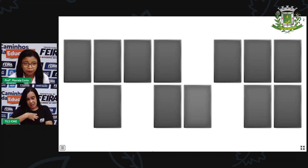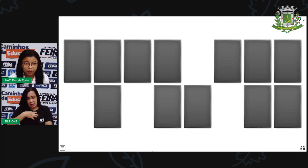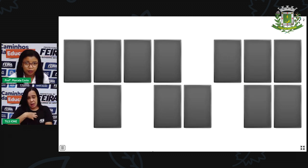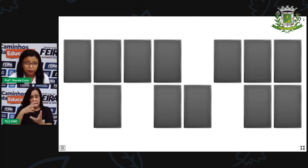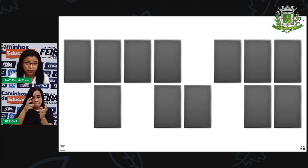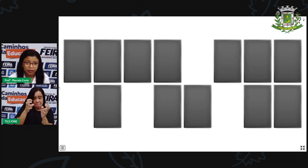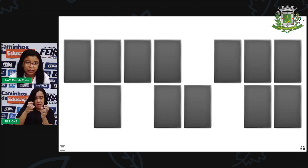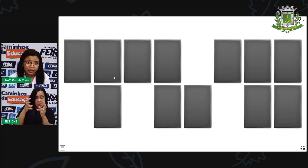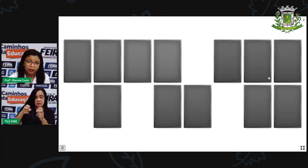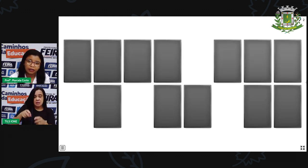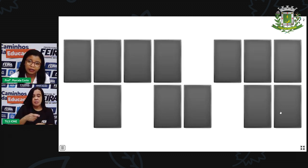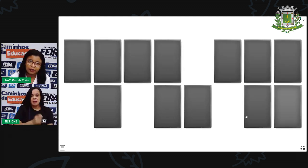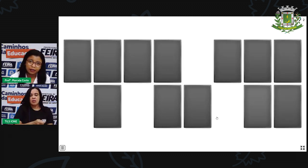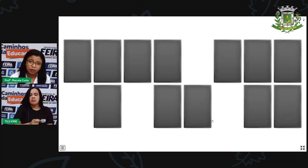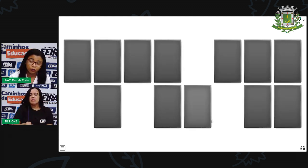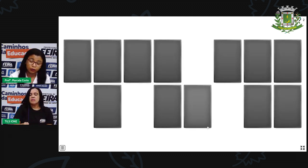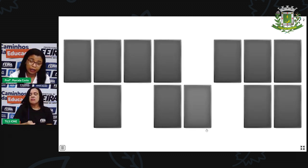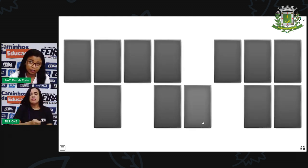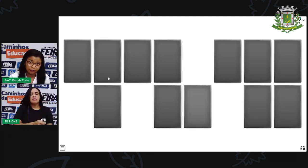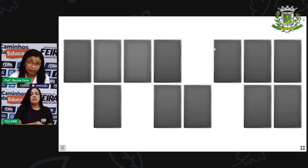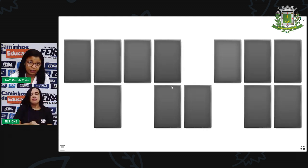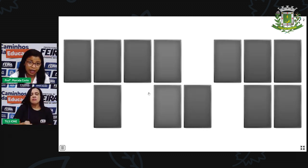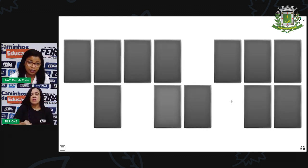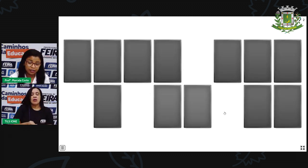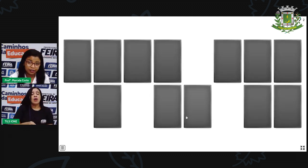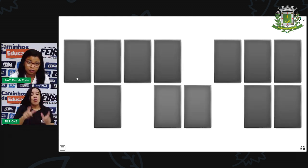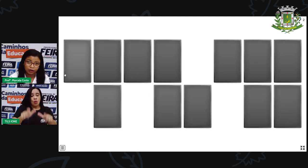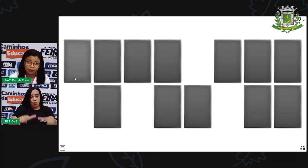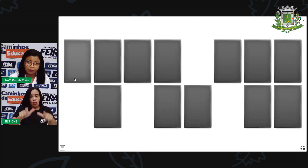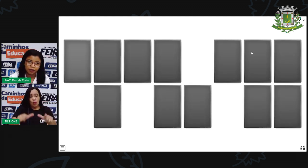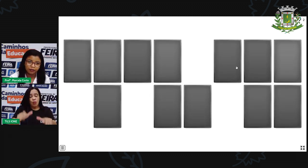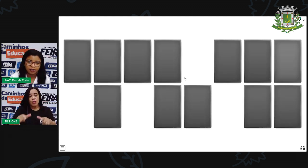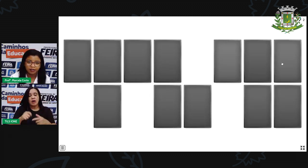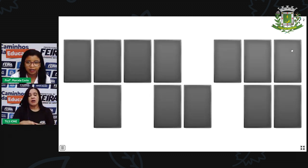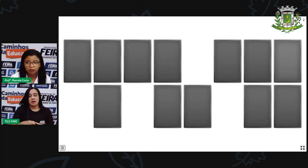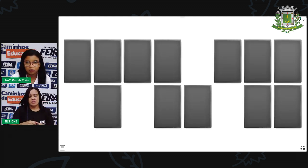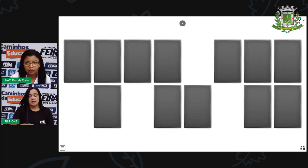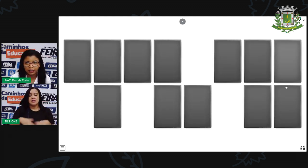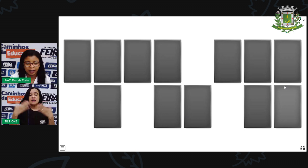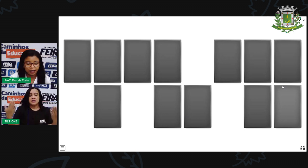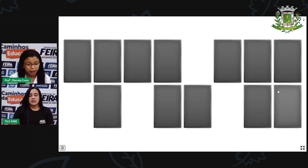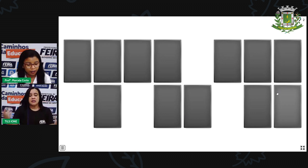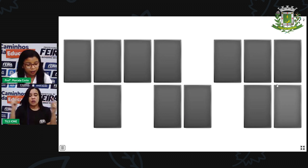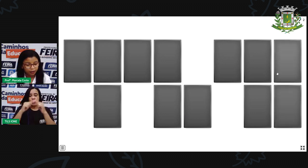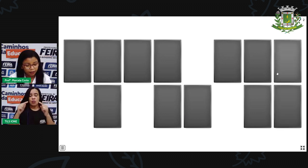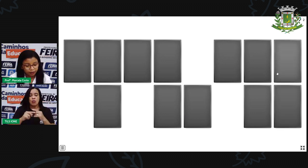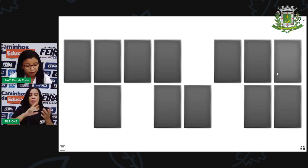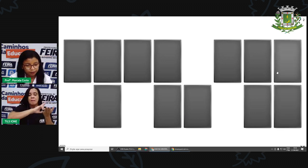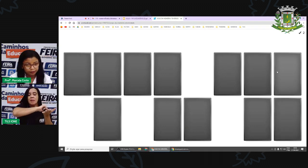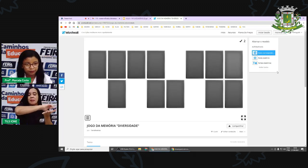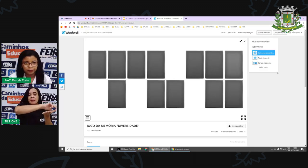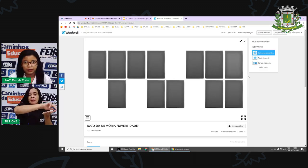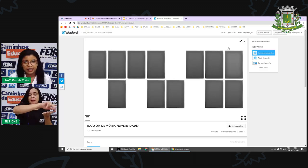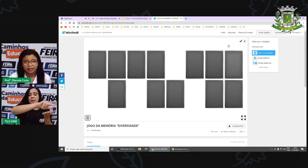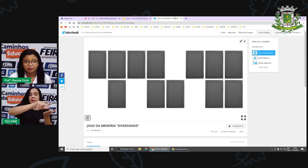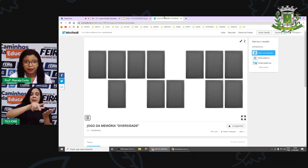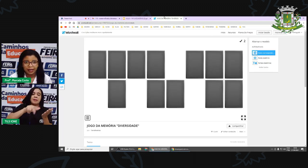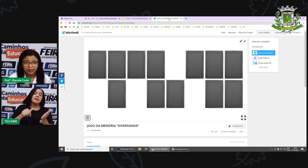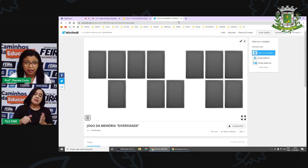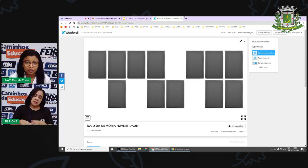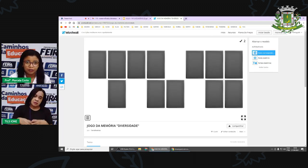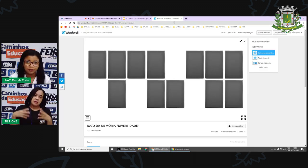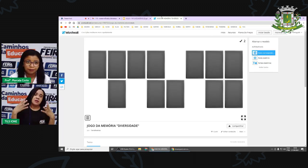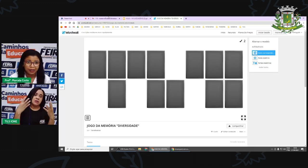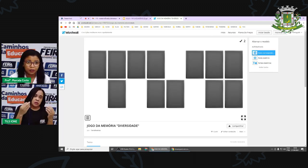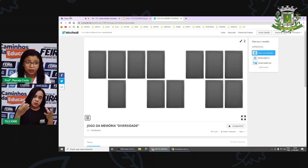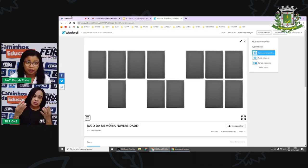pelo caminho. Então, nesse jogo da diversidade, nesse jogo da memória, você vai encontrar nas